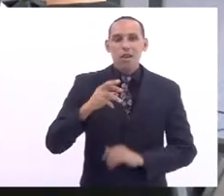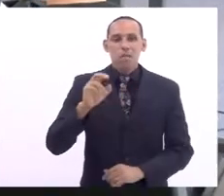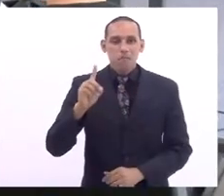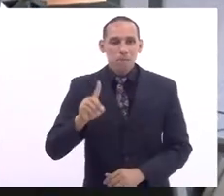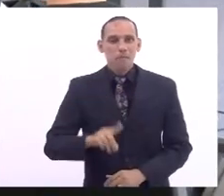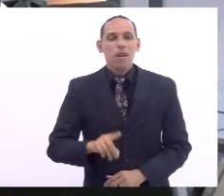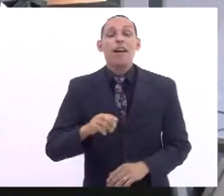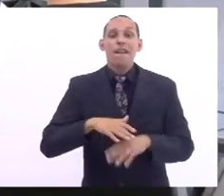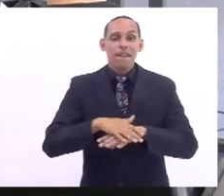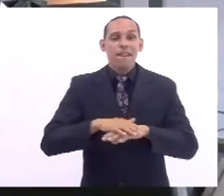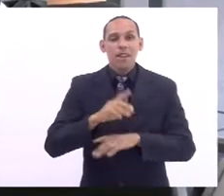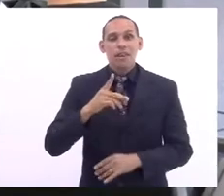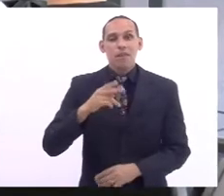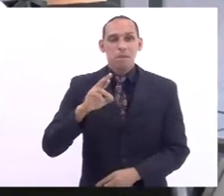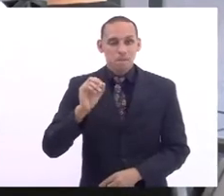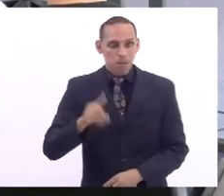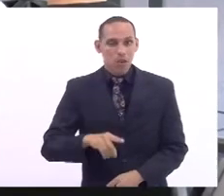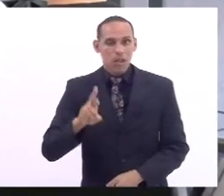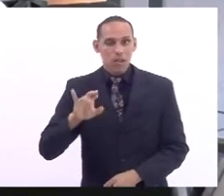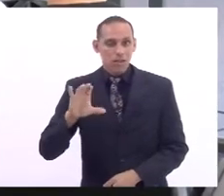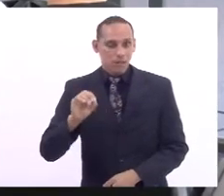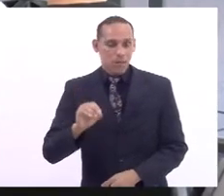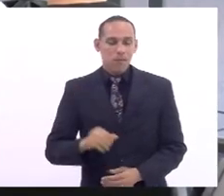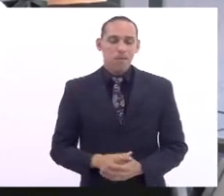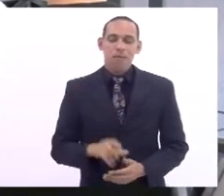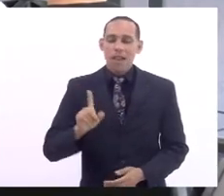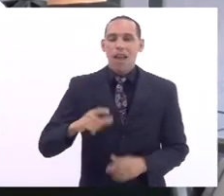uma iniciativa muito importante